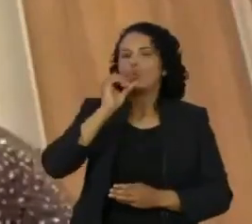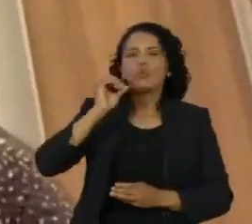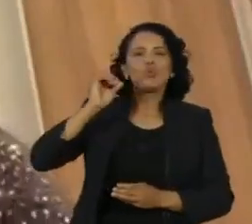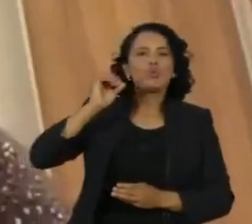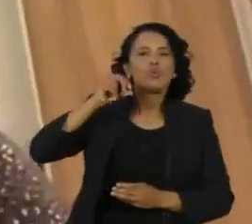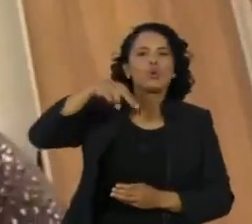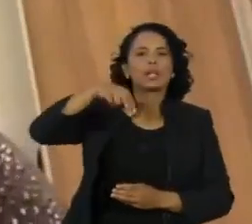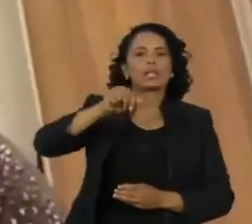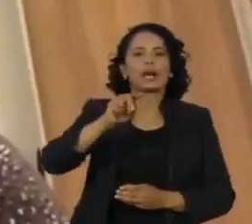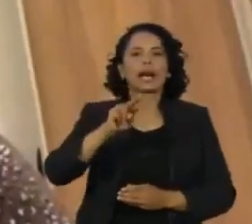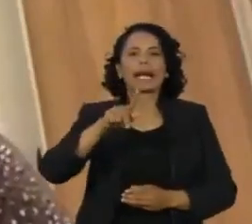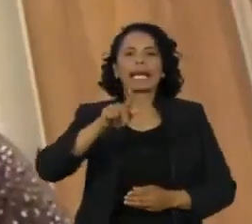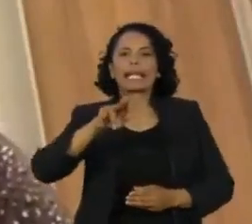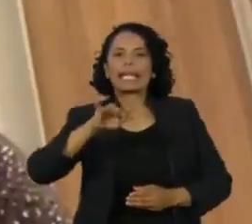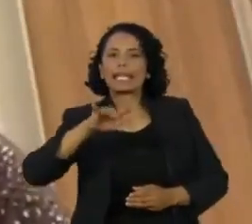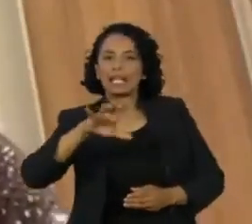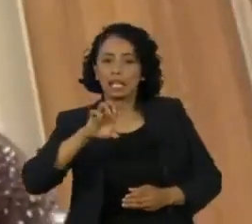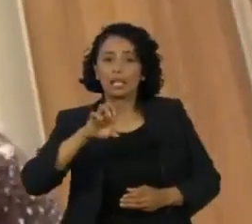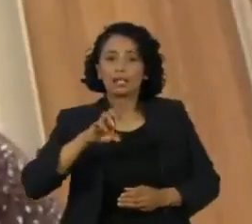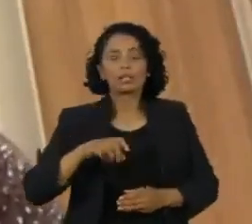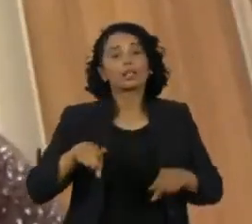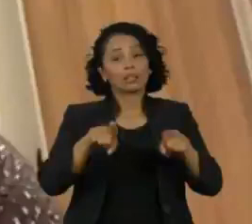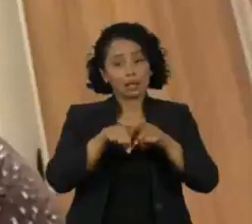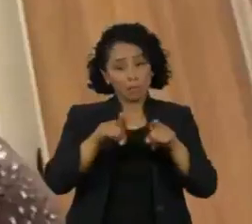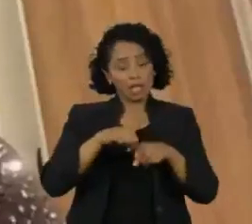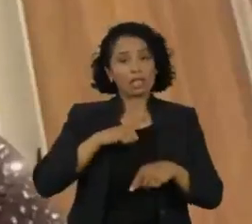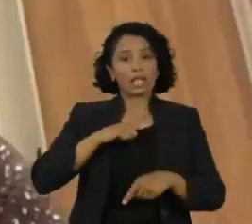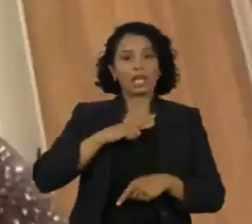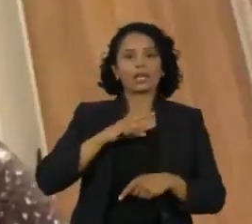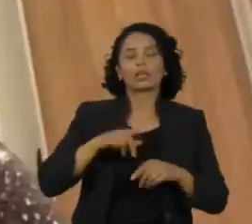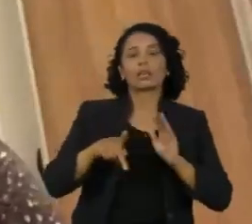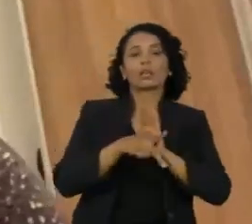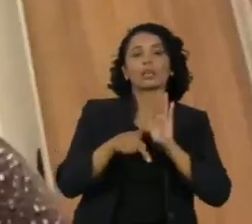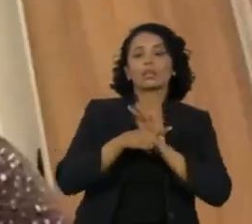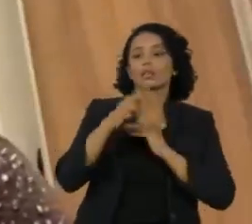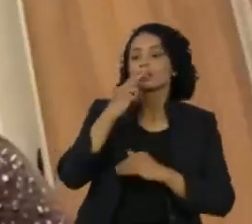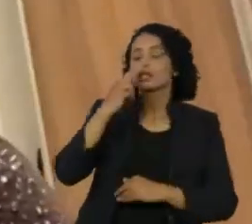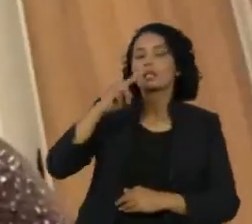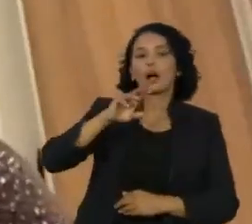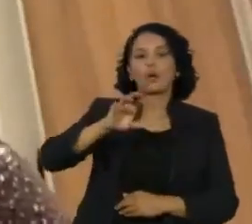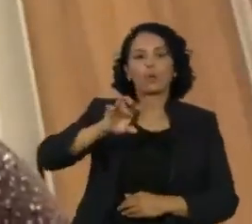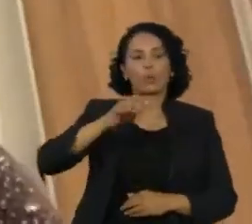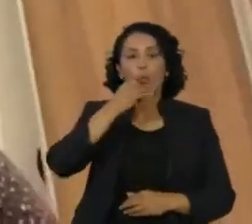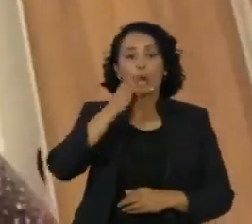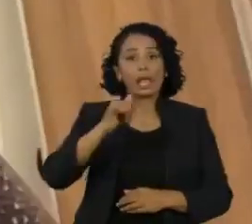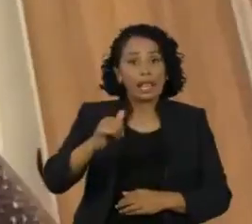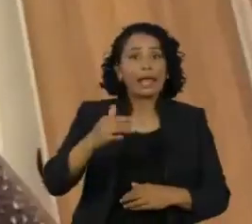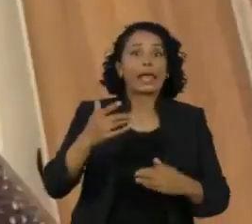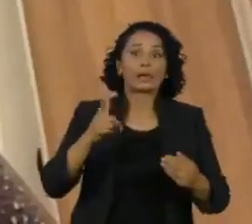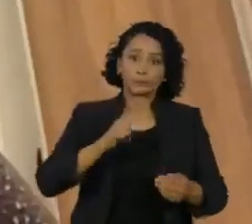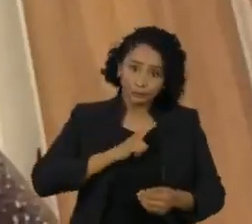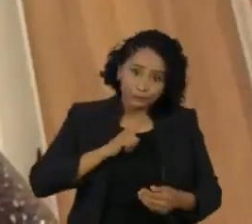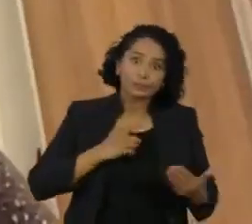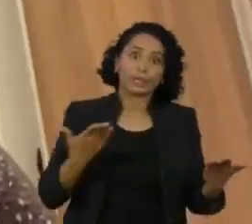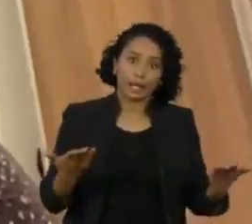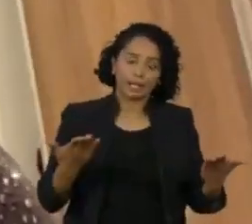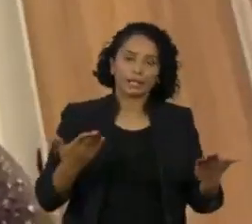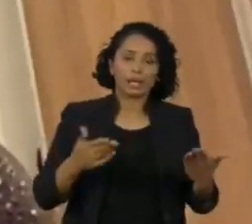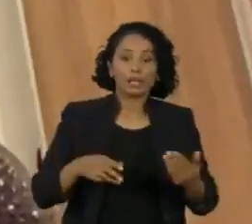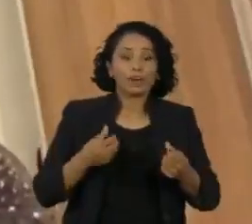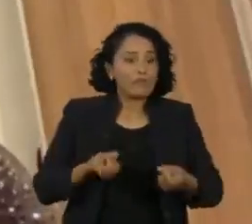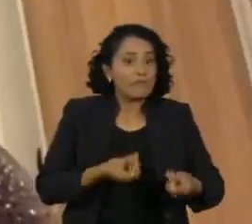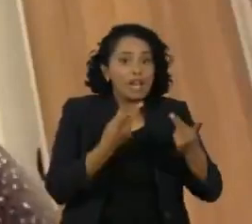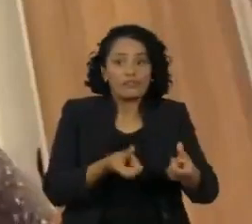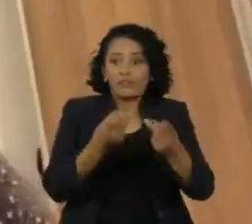preocupa muito, é o cigarro eletrônico, que é uma coisa que não é regulamentada no Brasil. Então, a gente sabe que é uma venda